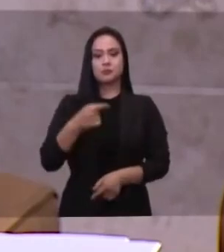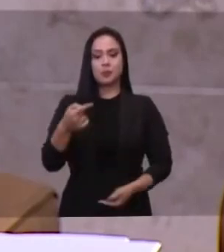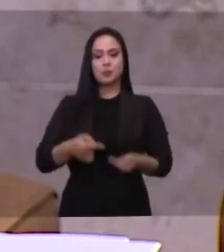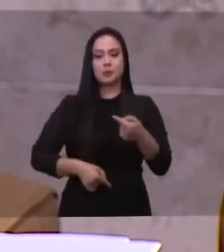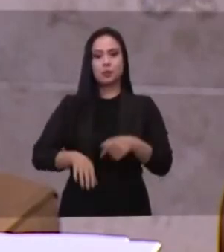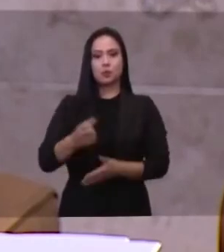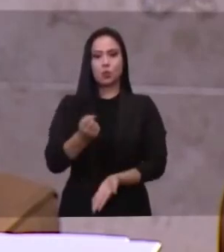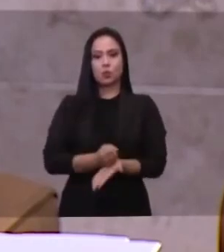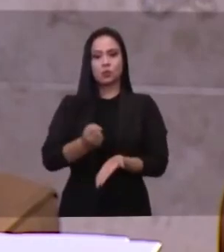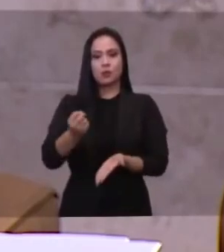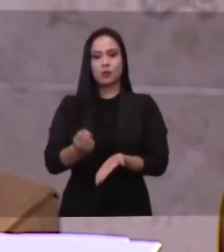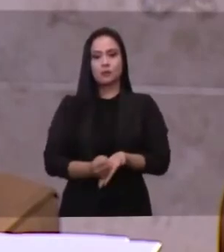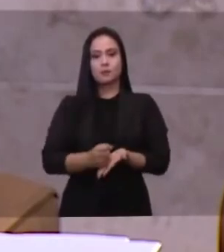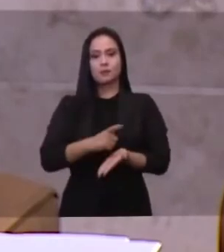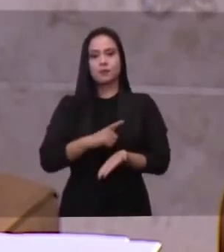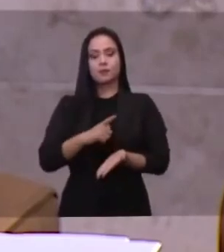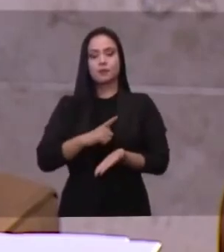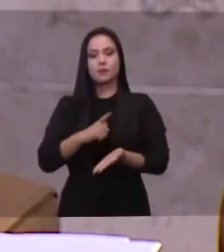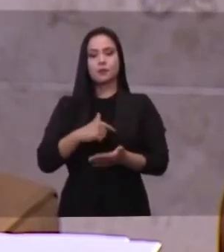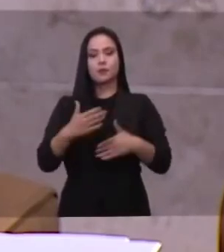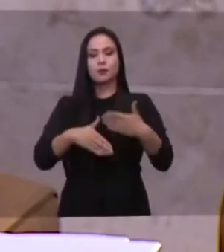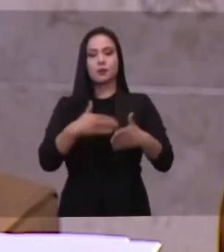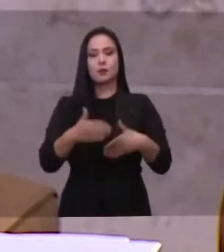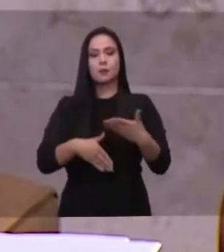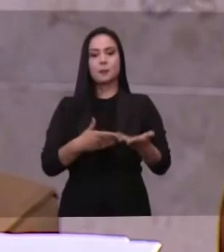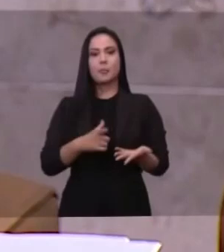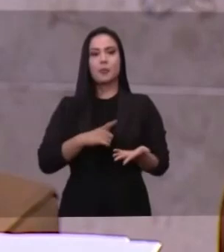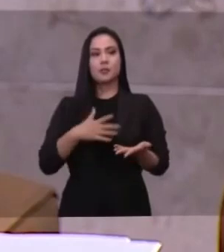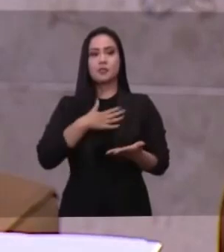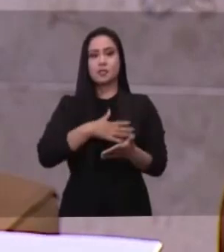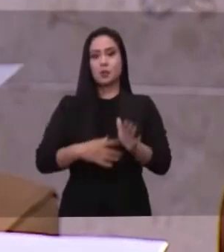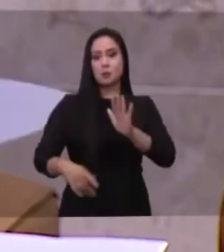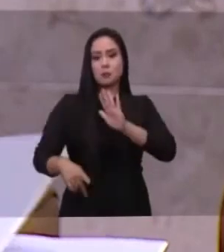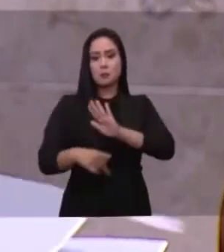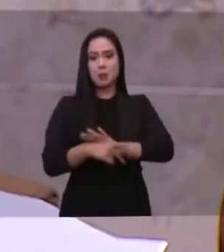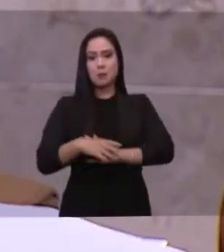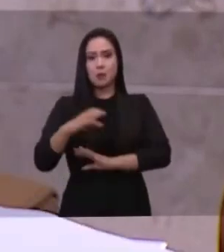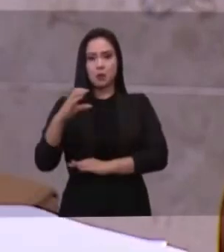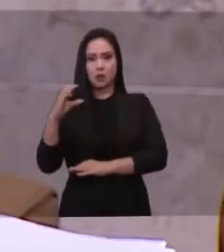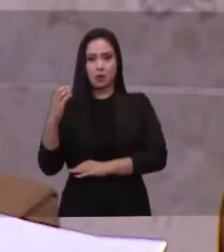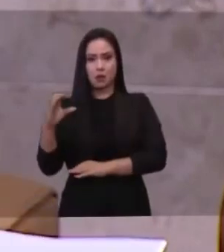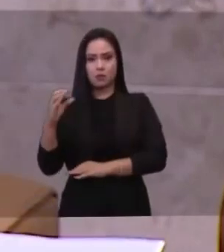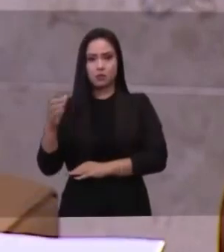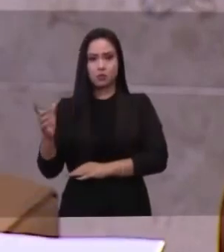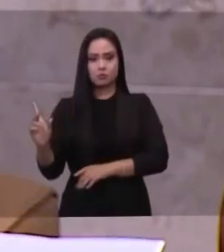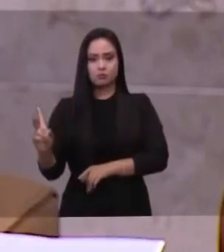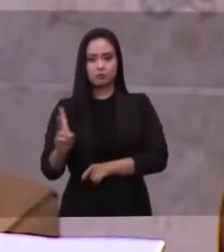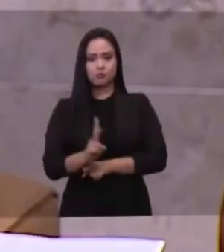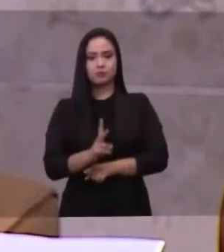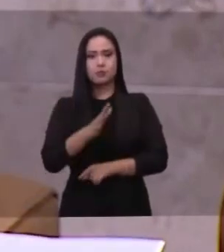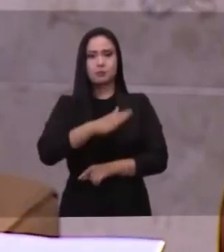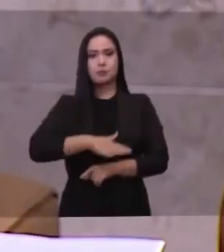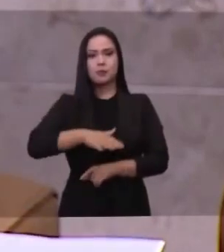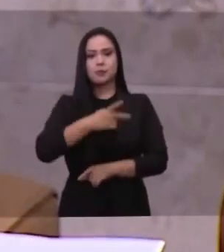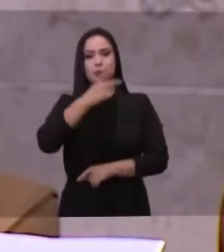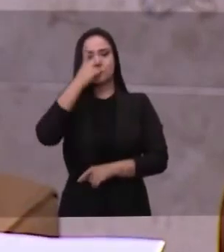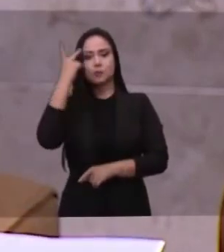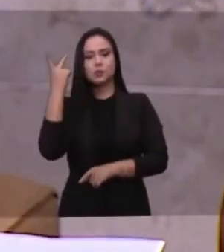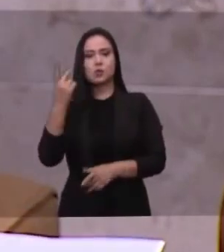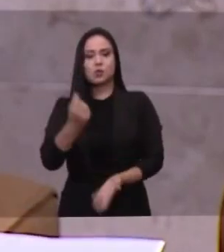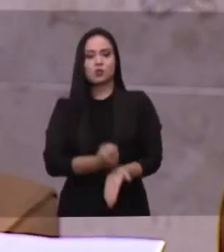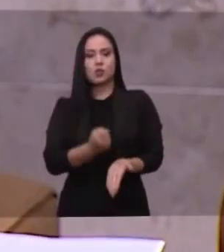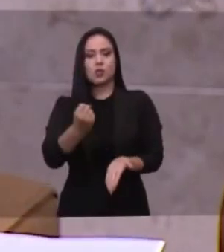do contrato, dá curso a procedimento para satisfazer seu próprio crédito, mesmo que o faça por meio de um oficial de